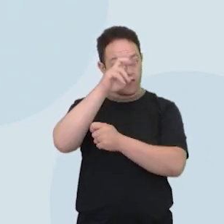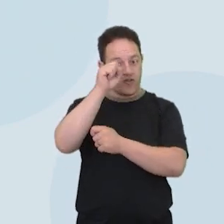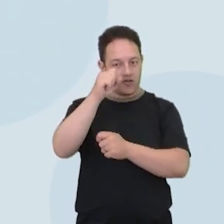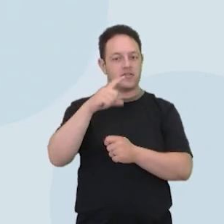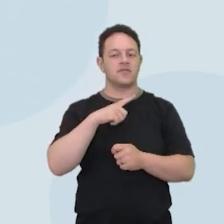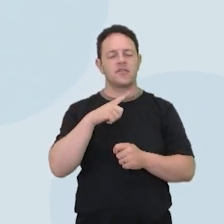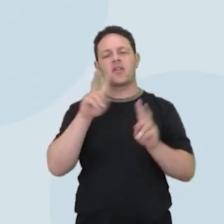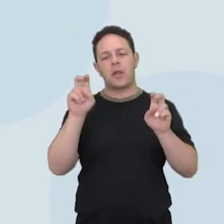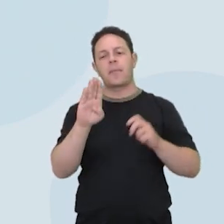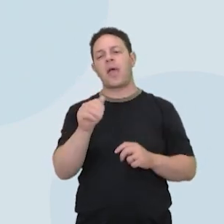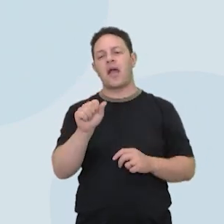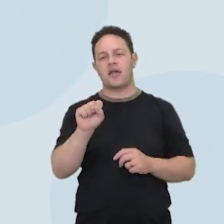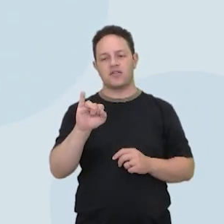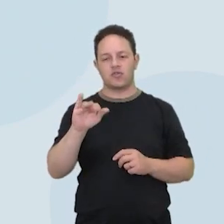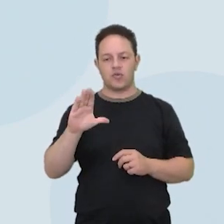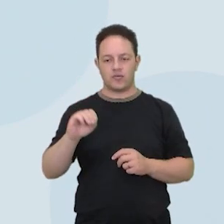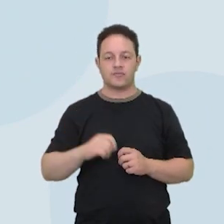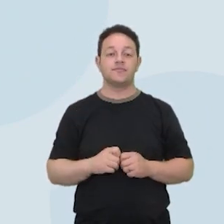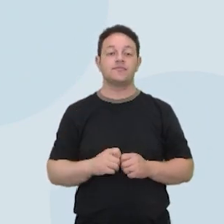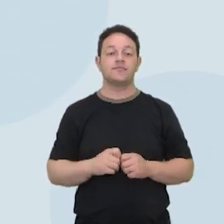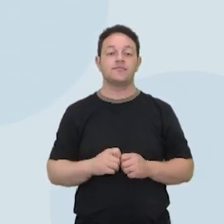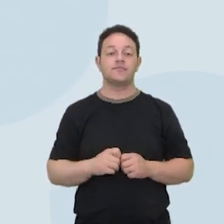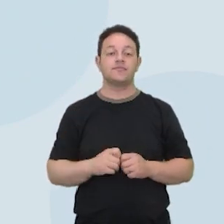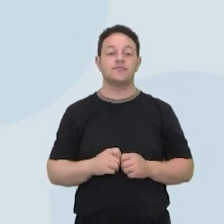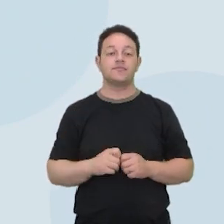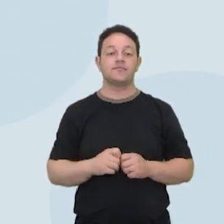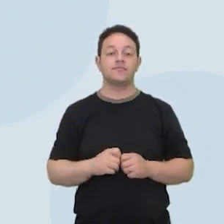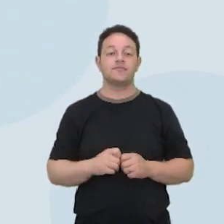extremamente básicos. Bom, e como essa